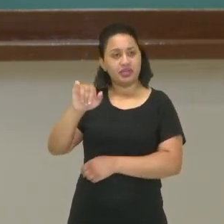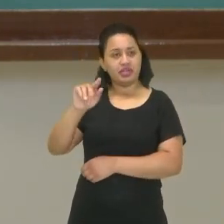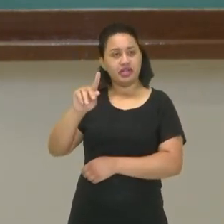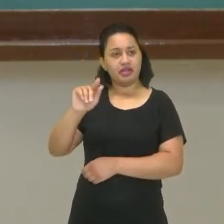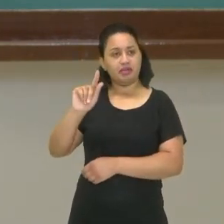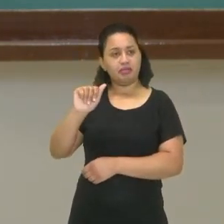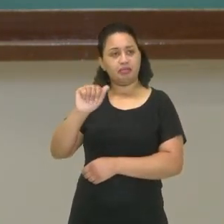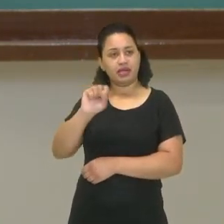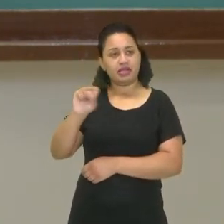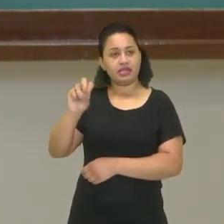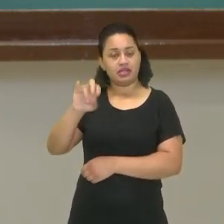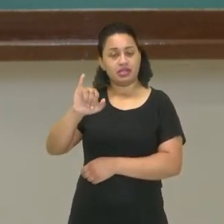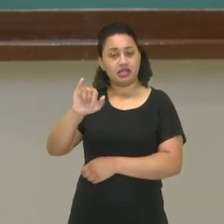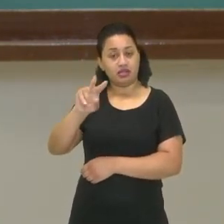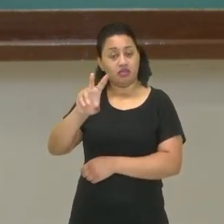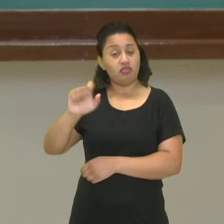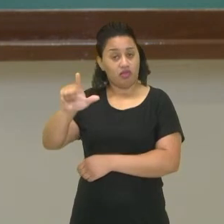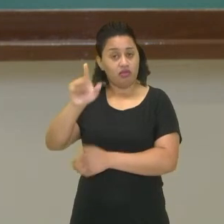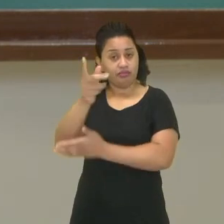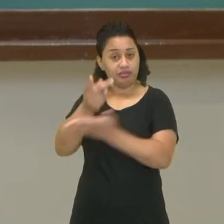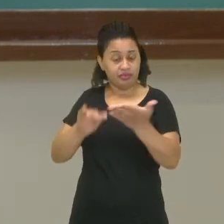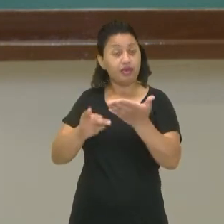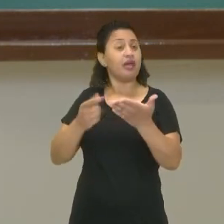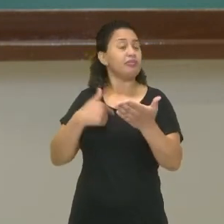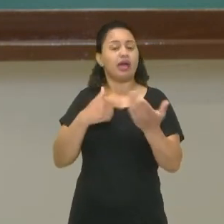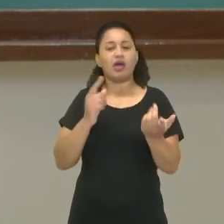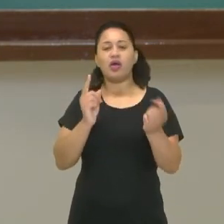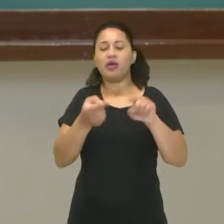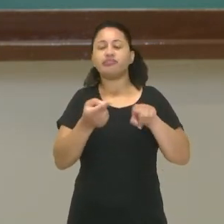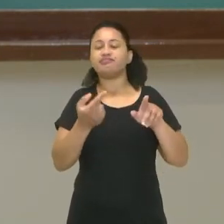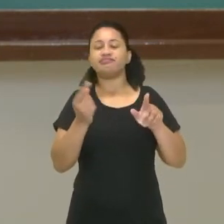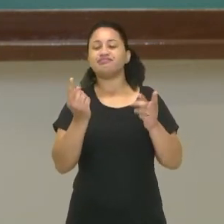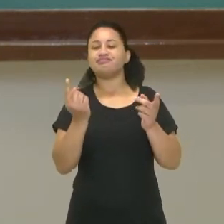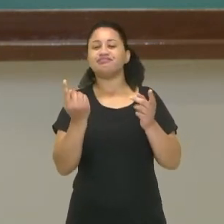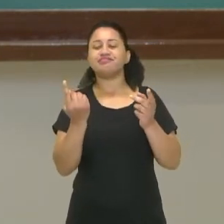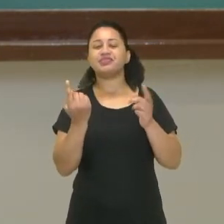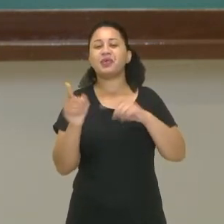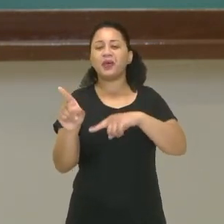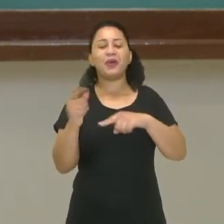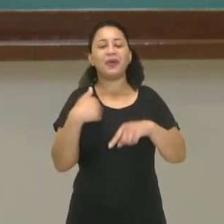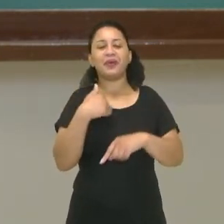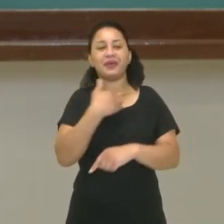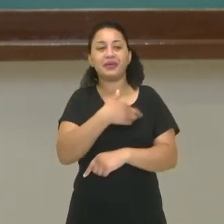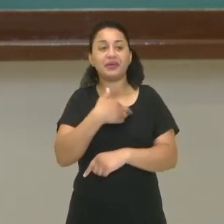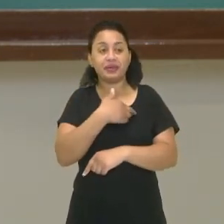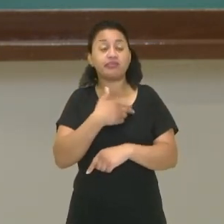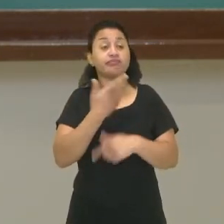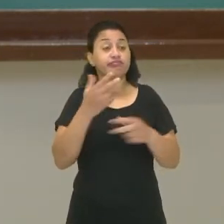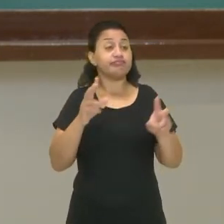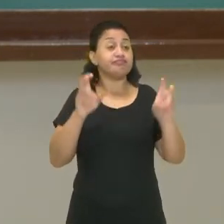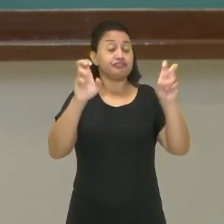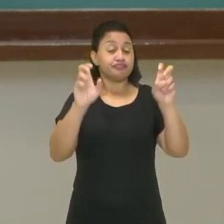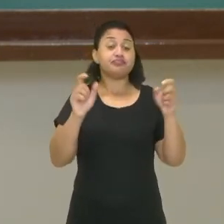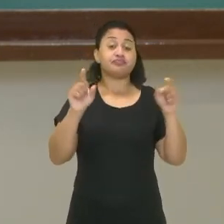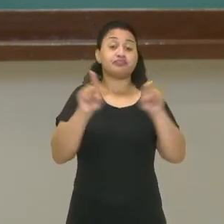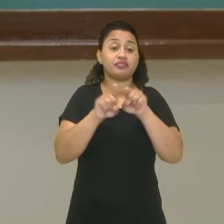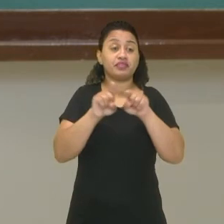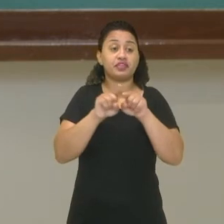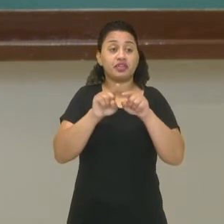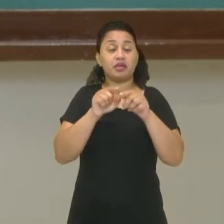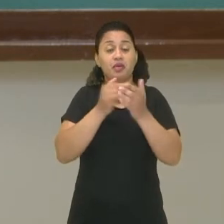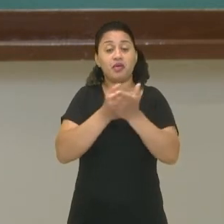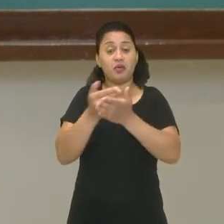fundamentalmente antirromântica. Como o título, retomamos o título, Musa Impassível. E os seis